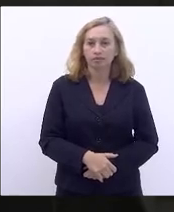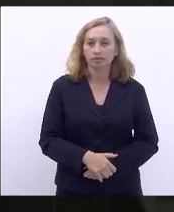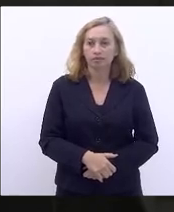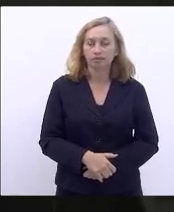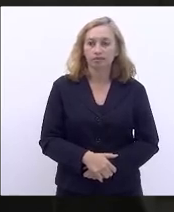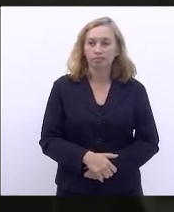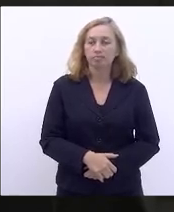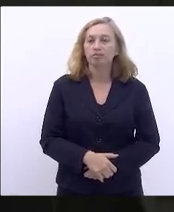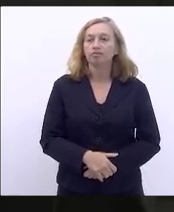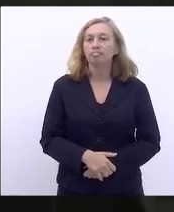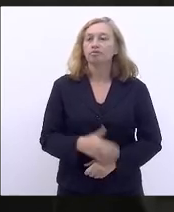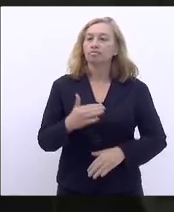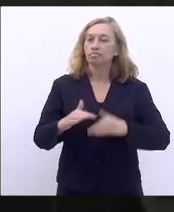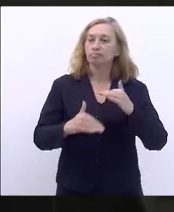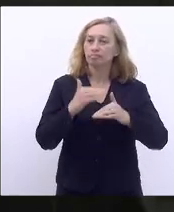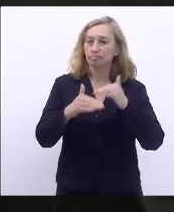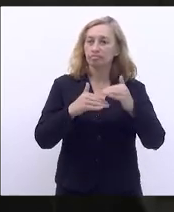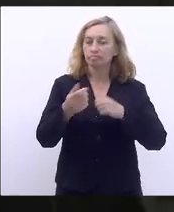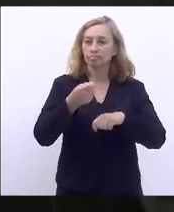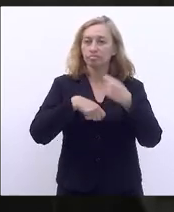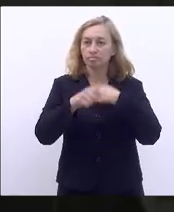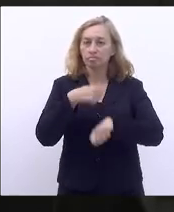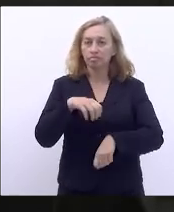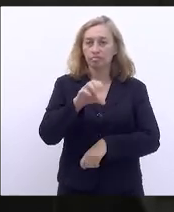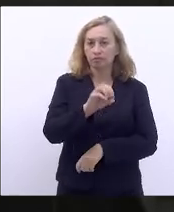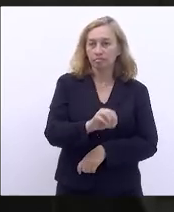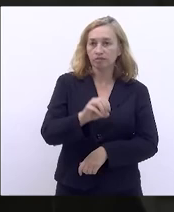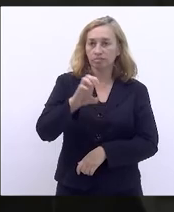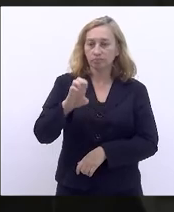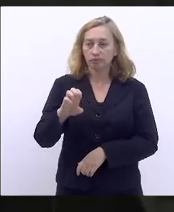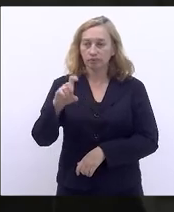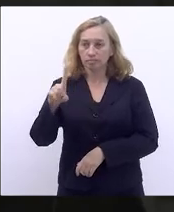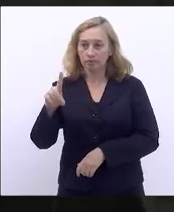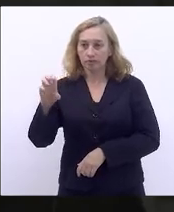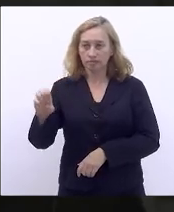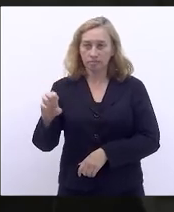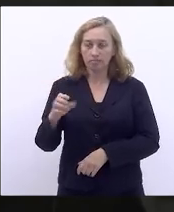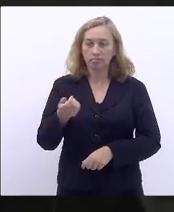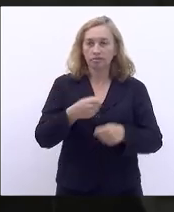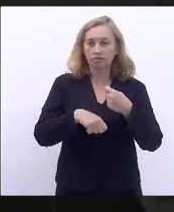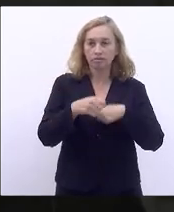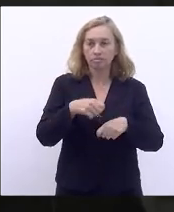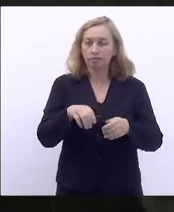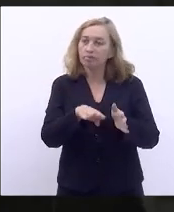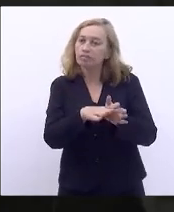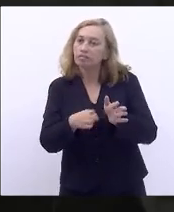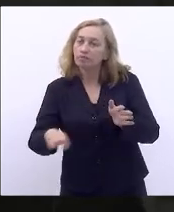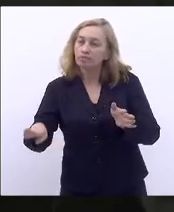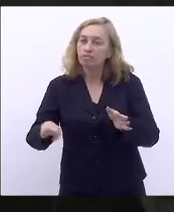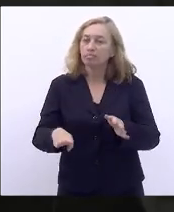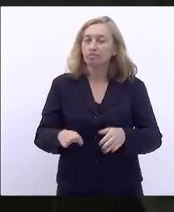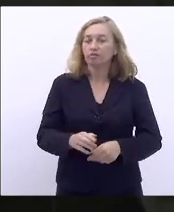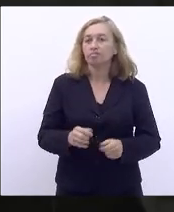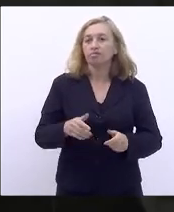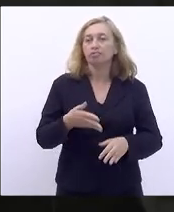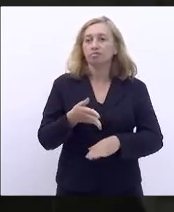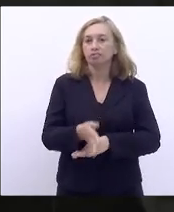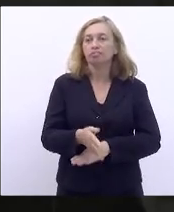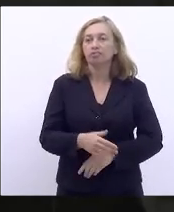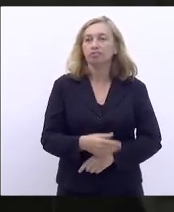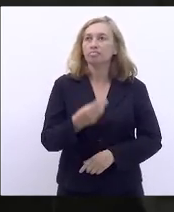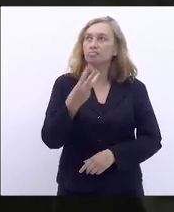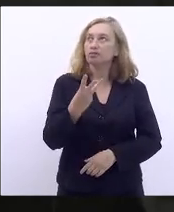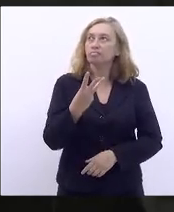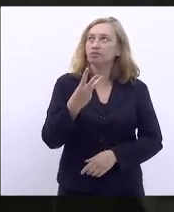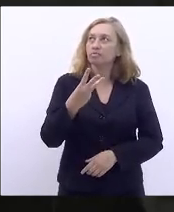Cooperação e Desenvolvimento Econômico, que é a OCDE, ela projetou que a economia oceânica alcançará